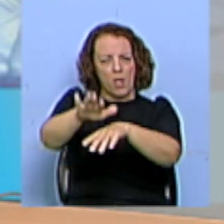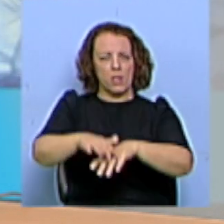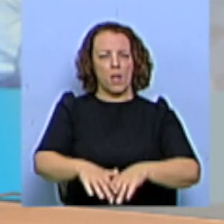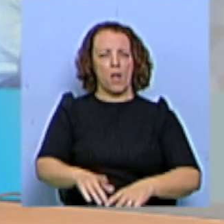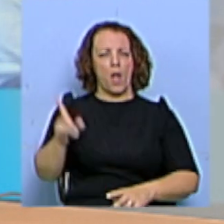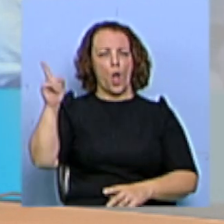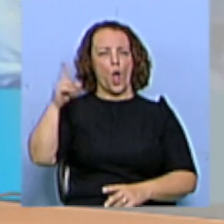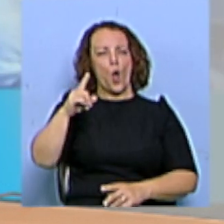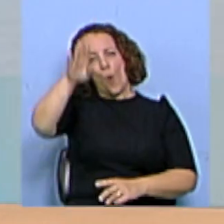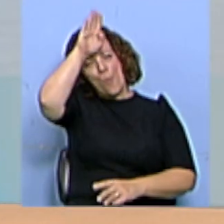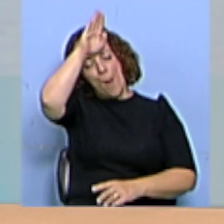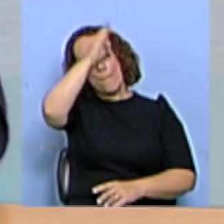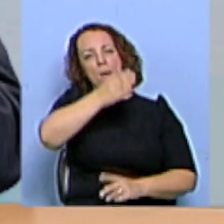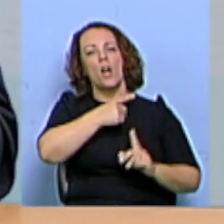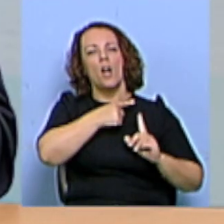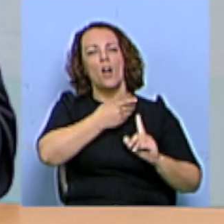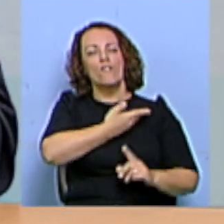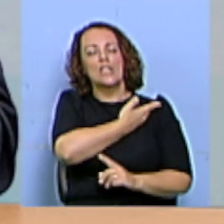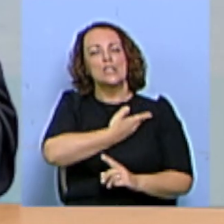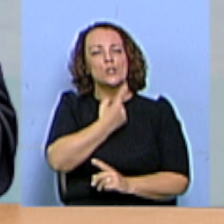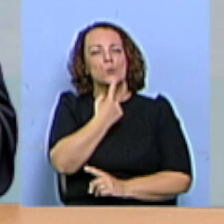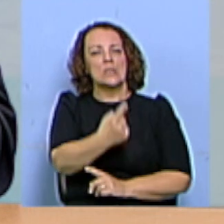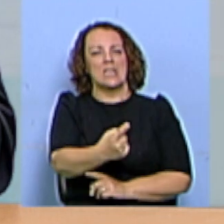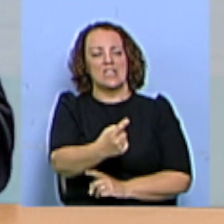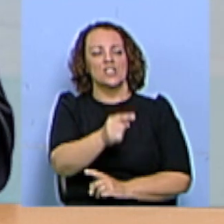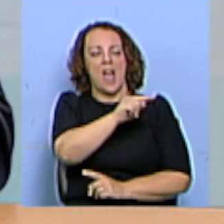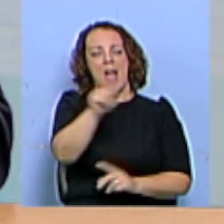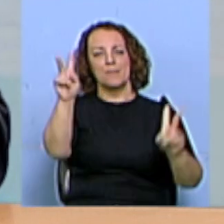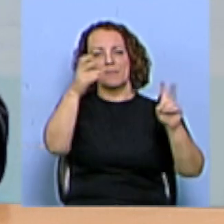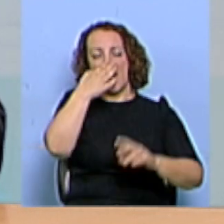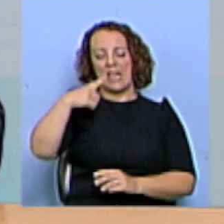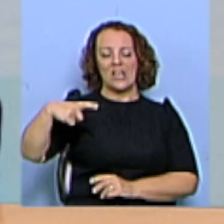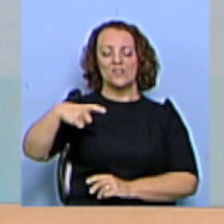Este é o vírus da indiferença, creio que é uma